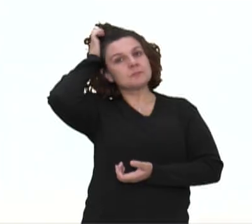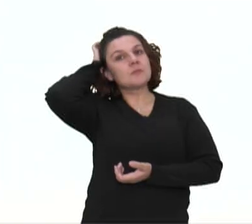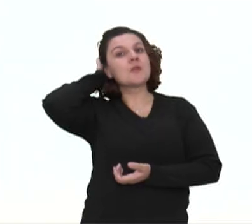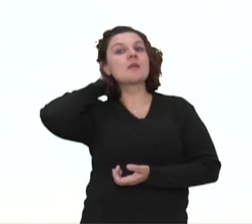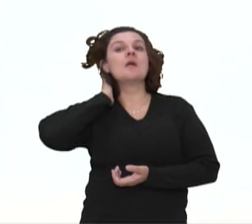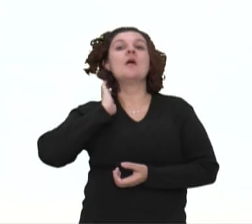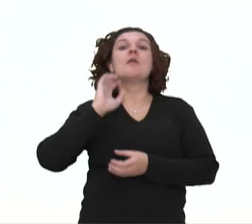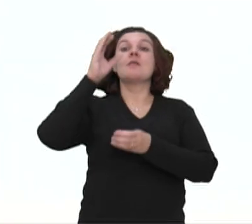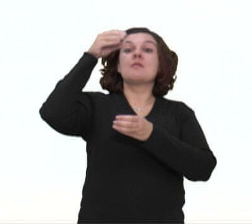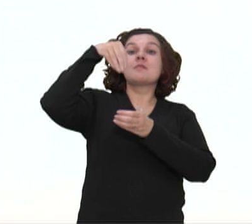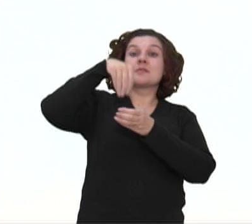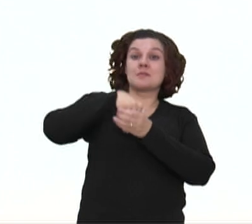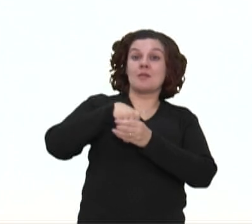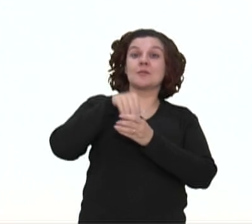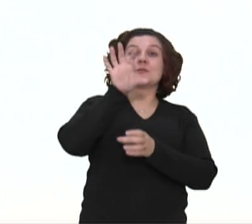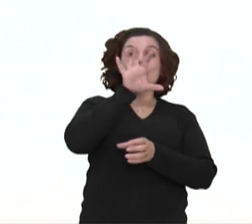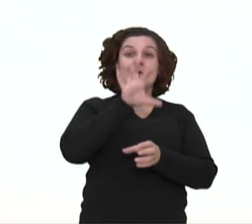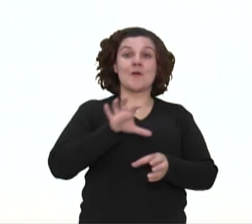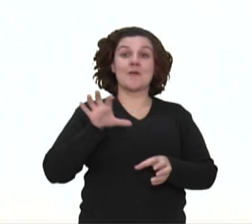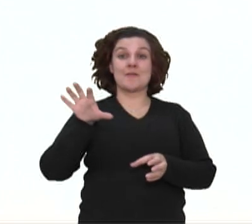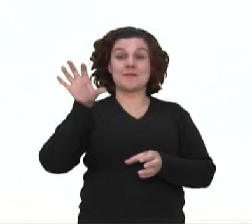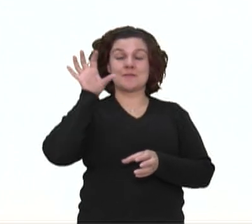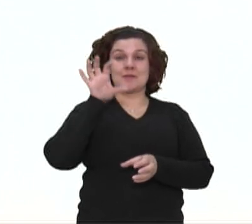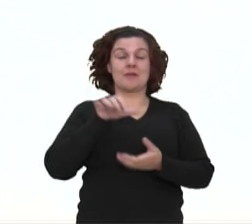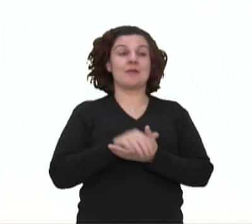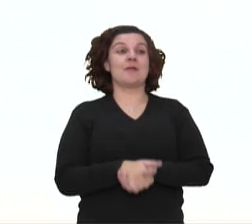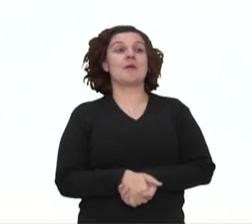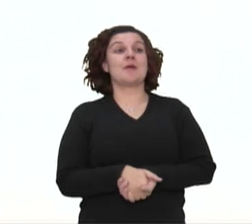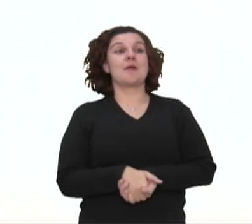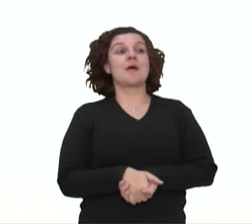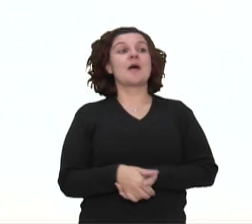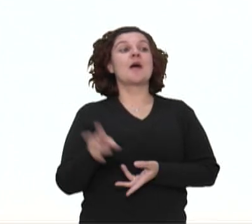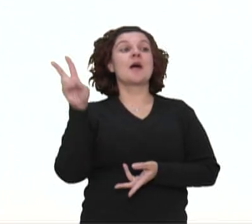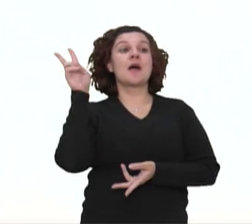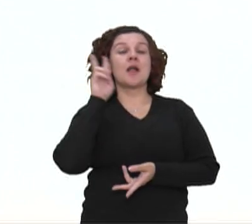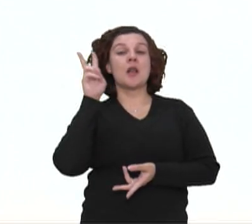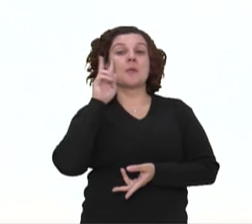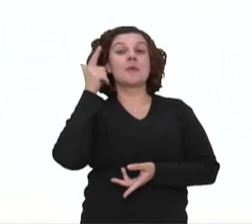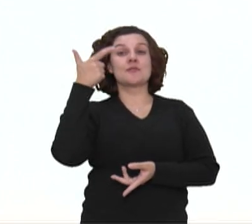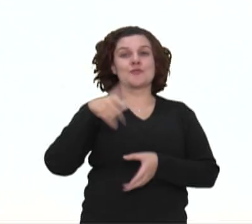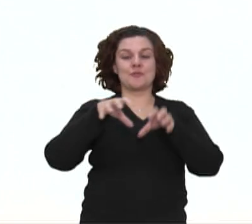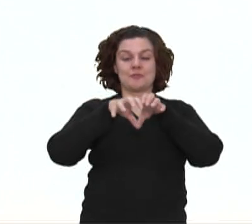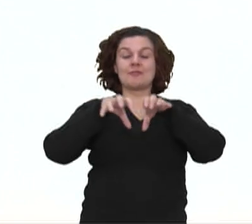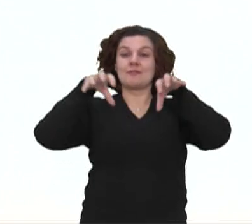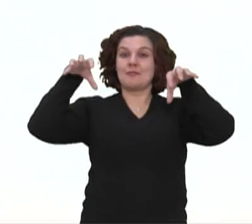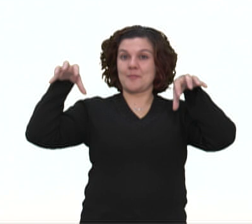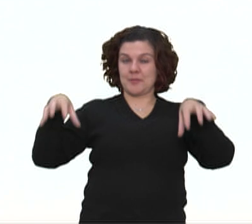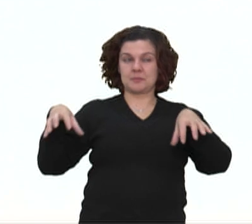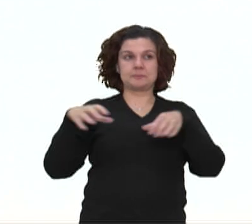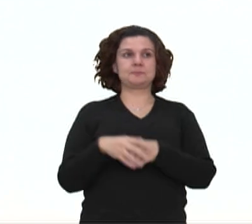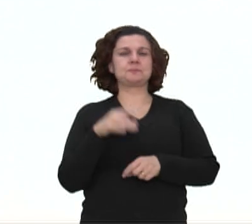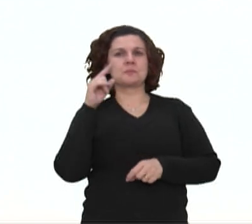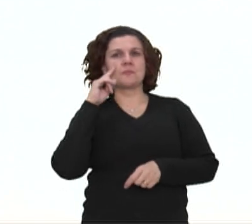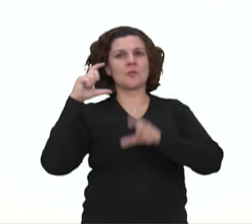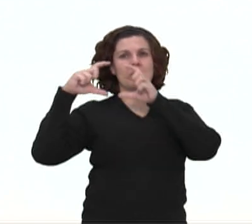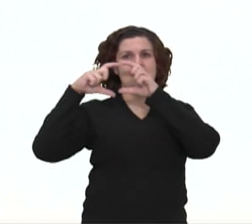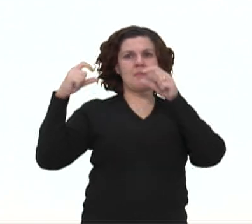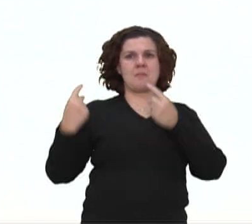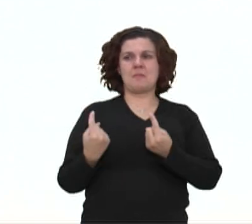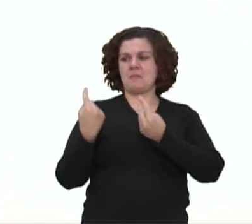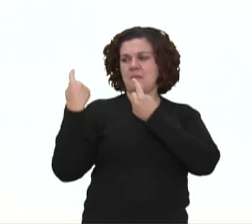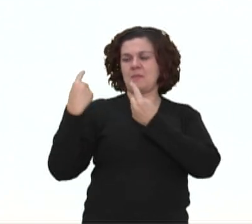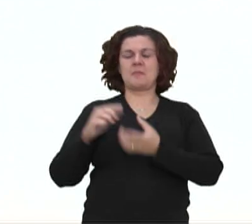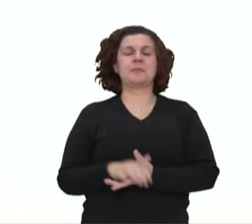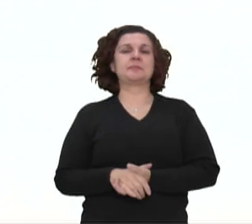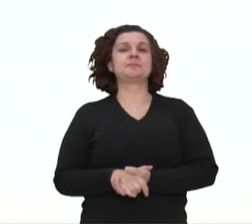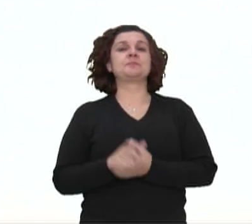questões regionais, eu quero retomar com vocês a questão do apartheid. Veja aqui essa placa, por exemplo. Né? É